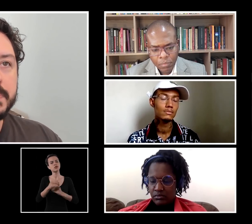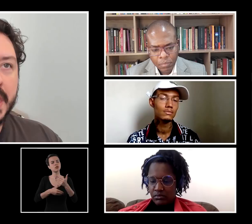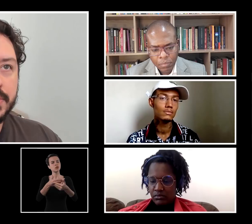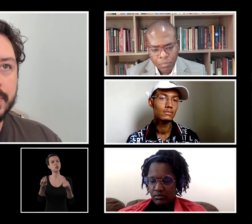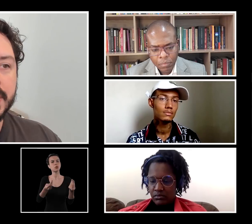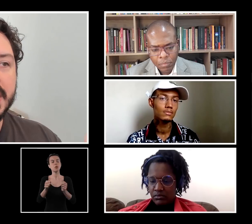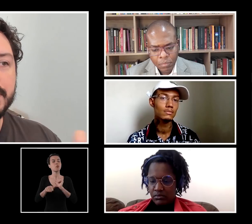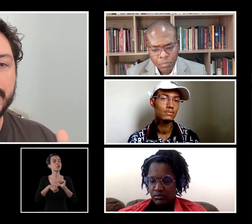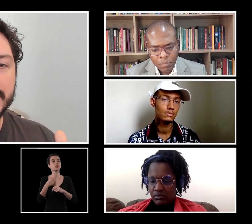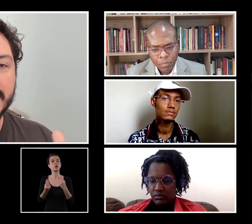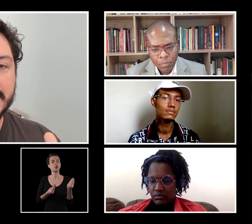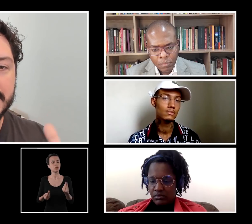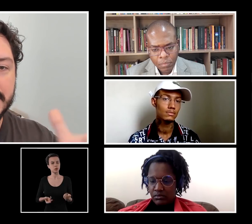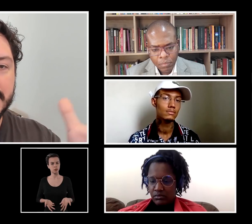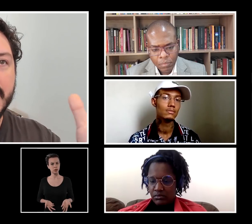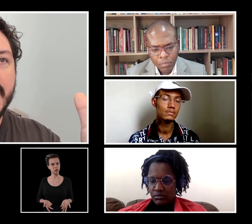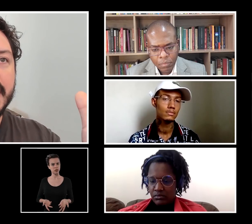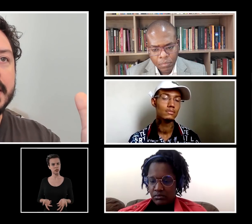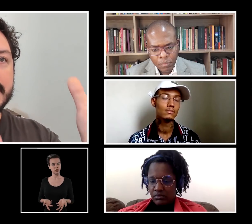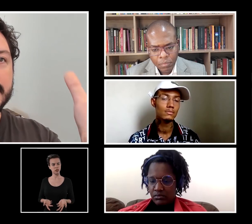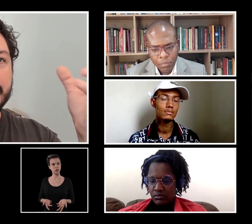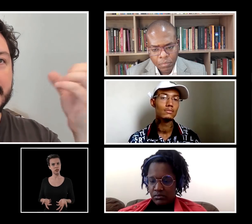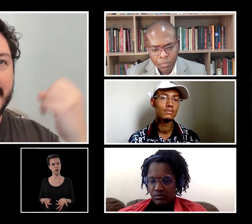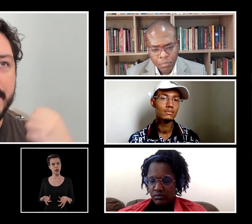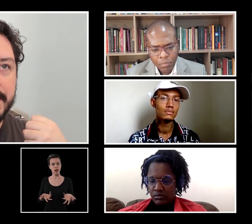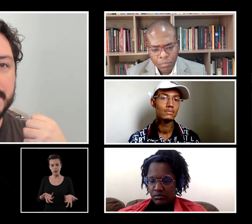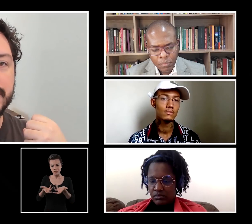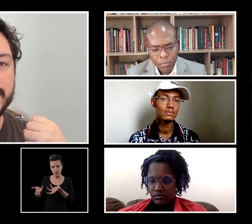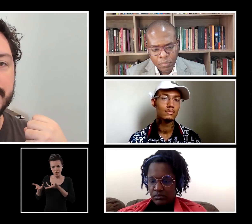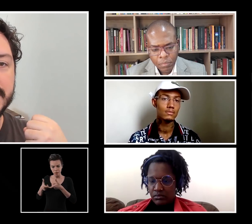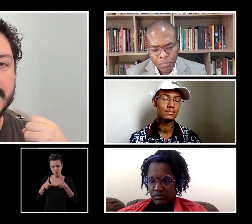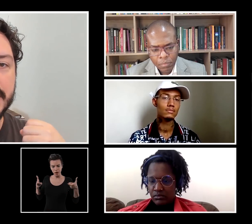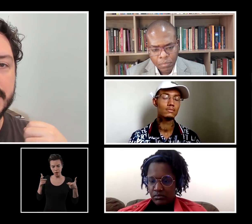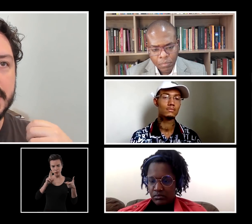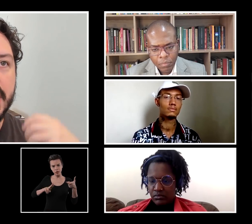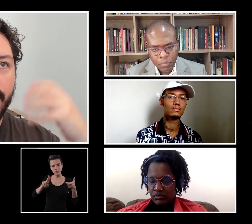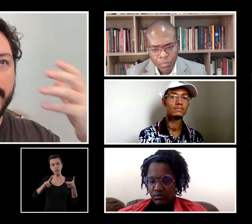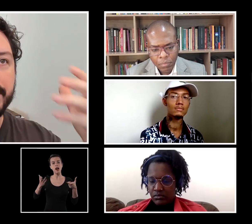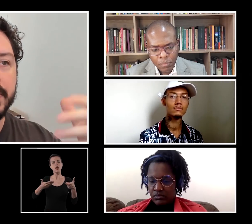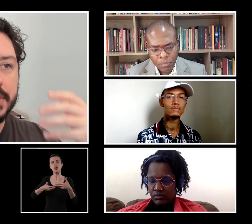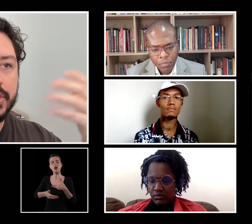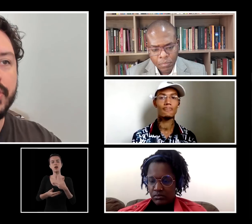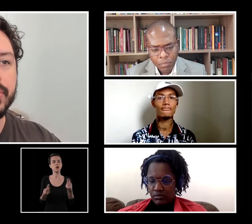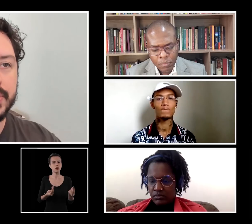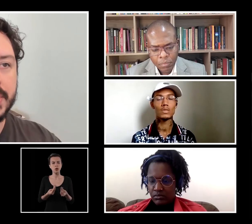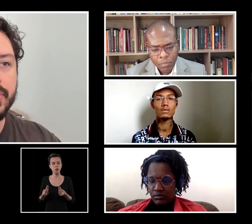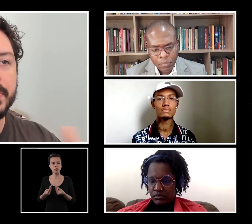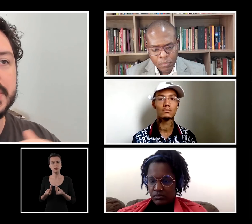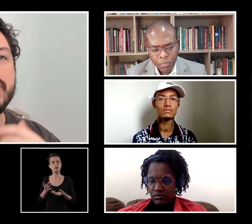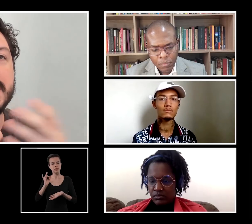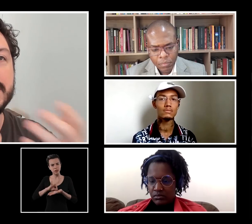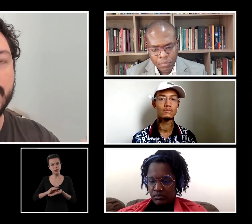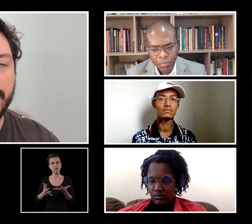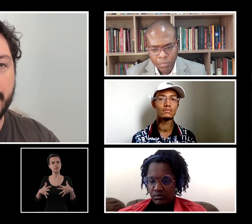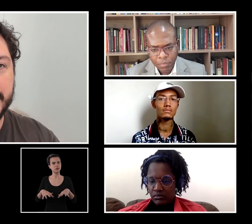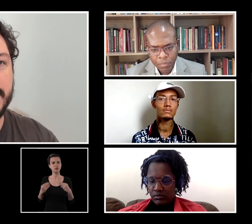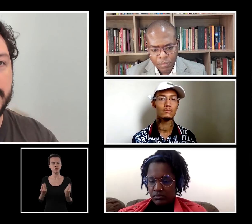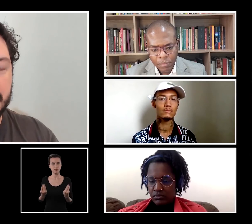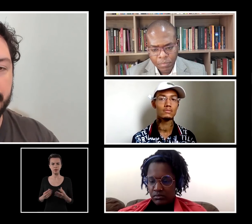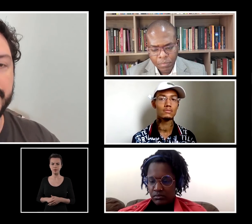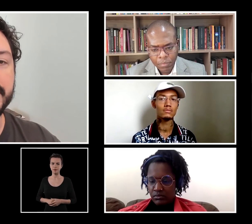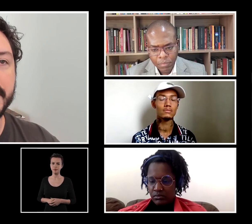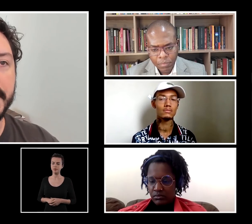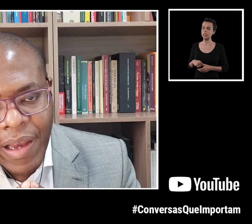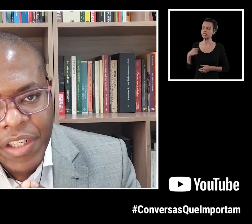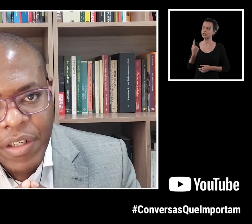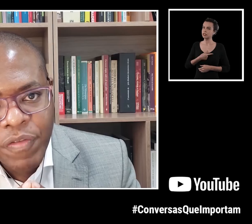são esses próximos passos? O que muda? Quer dizer, a gente recebeu mais pessoas na universidade e agora? onde a gente conduz isso ou como a gente torna isso algo realmente